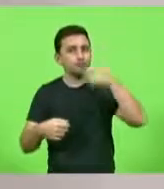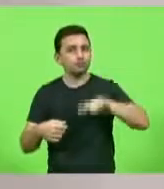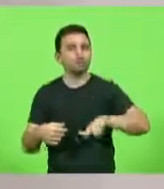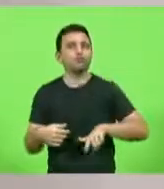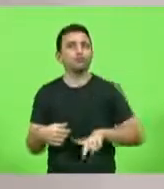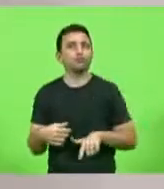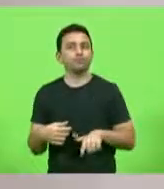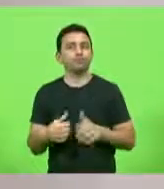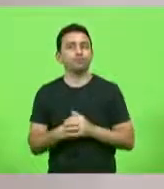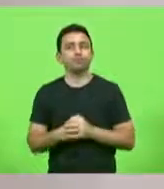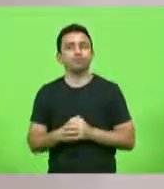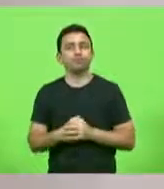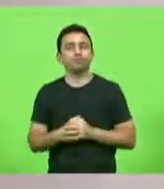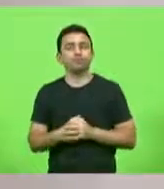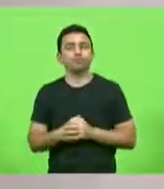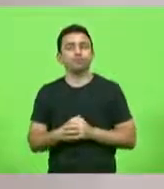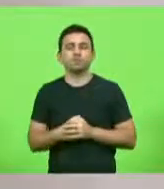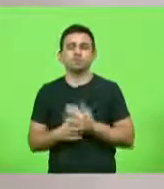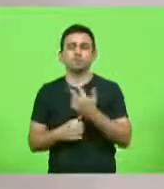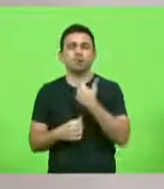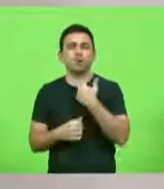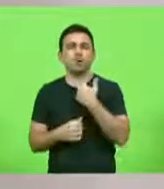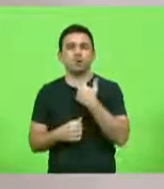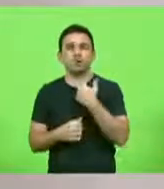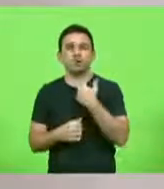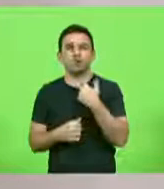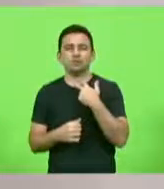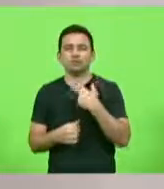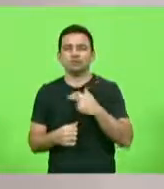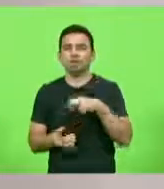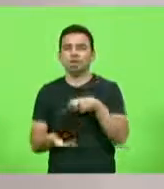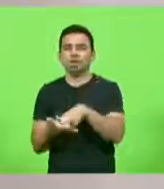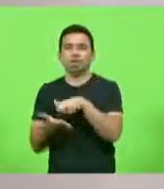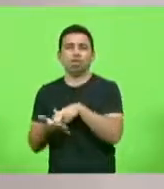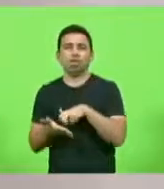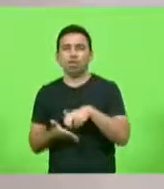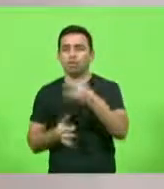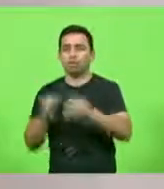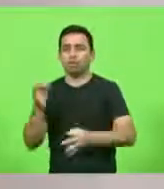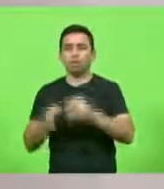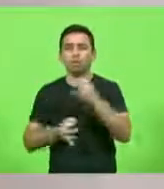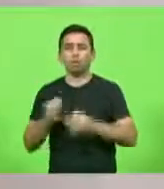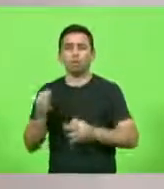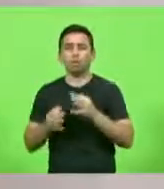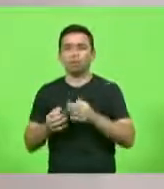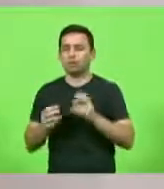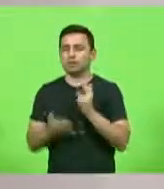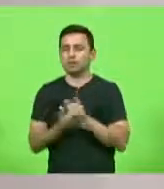podemos ficar nessa ação de condenar, de julgar, de